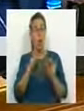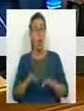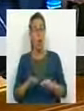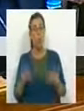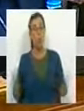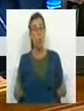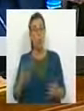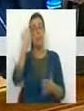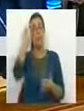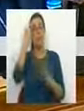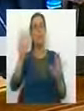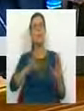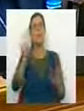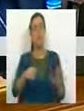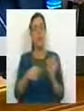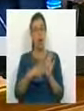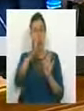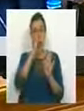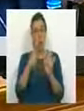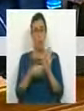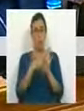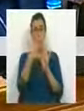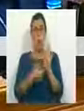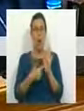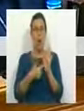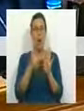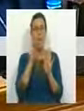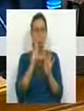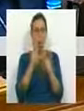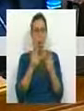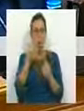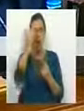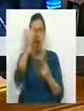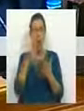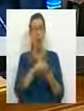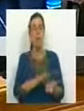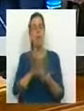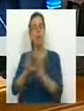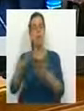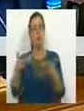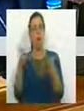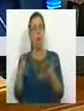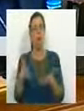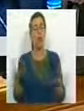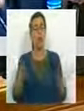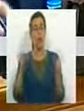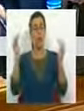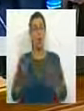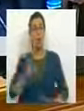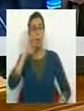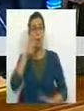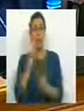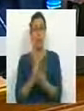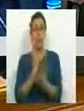conclusão e também saber se o Governo, neste Orçamento de Estado, tem previsto alguma verba ou algum financiamento que possa ajudar a reduzir os